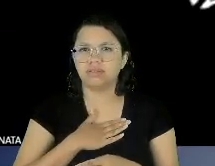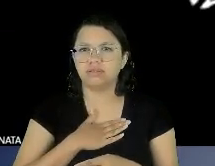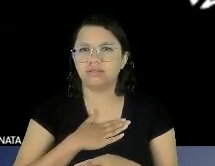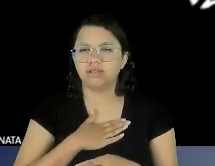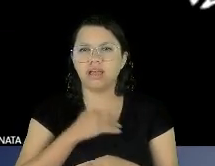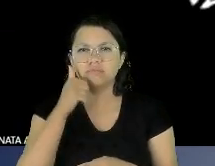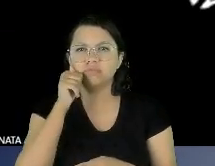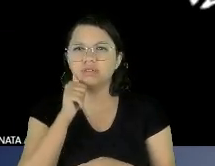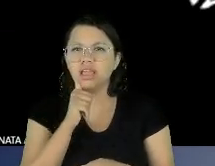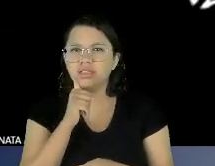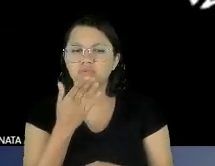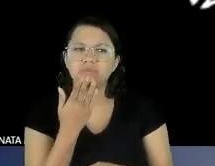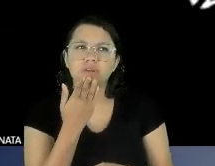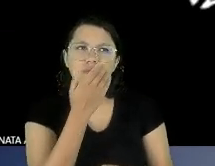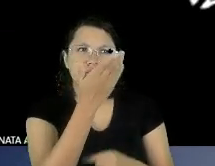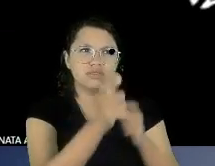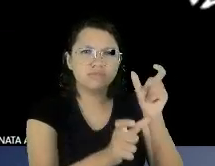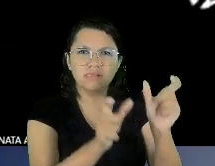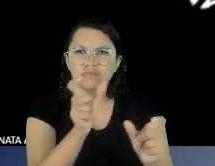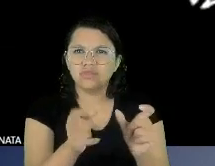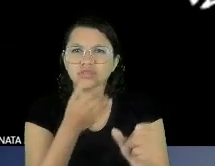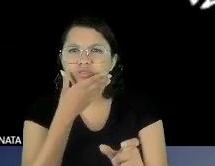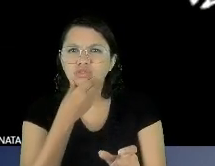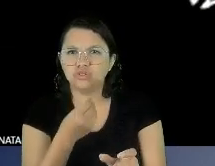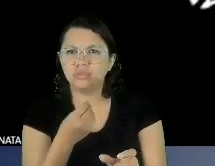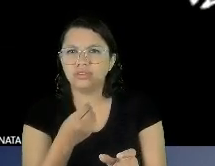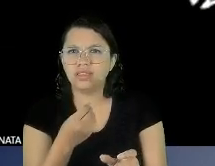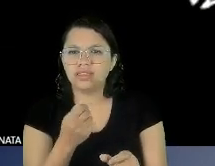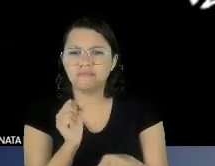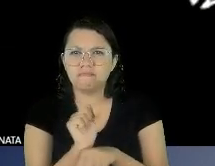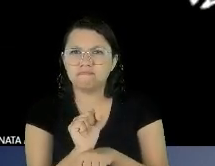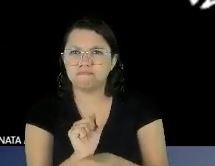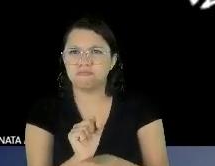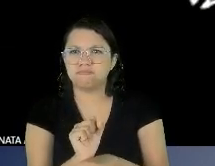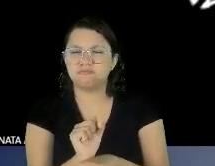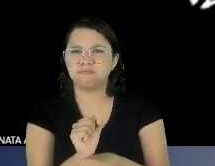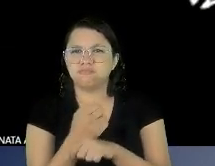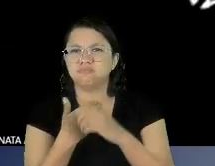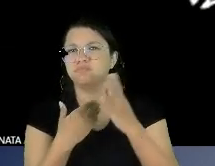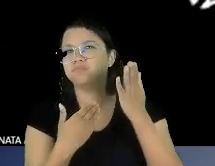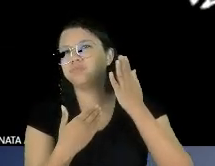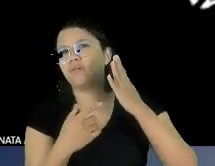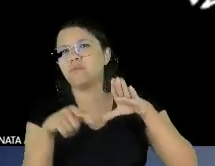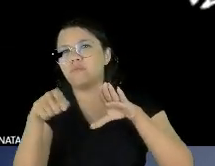nossos irmãos é que tirem o pé dos nossos pescoços.